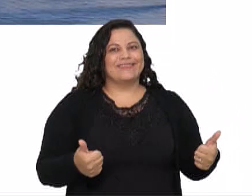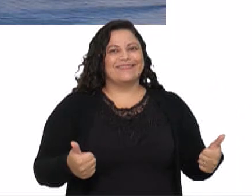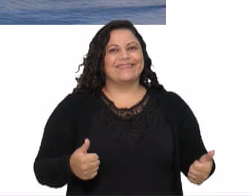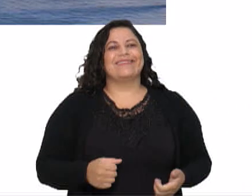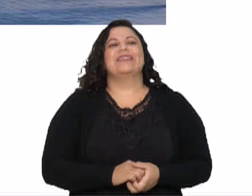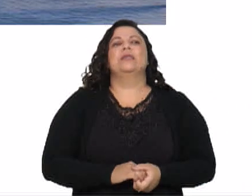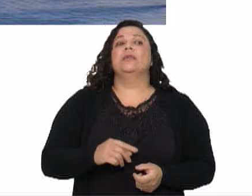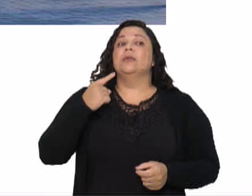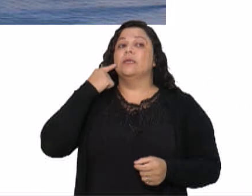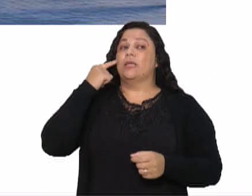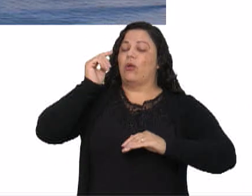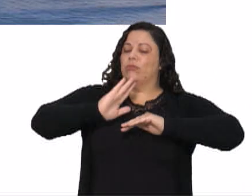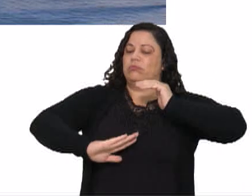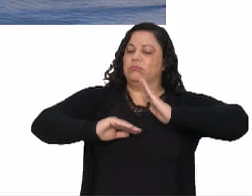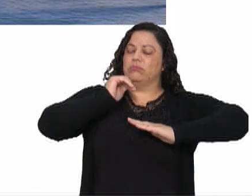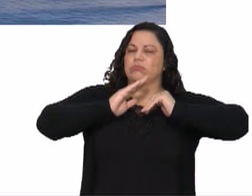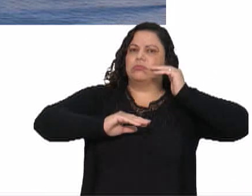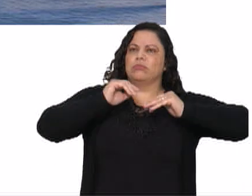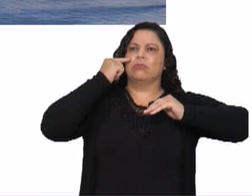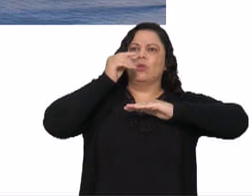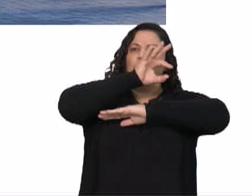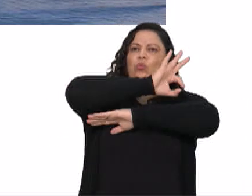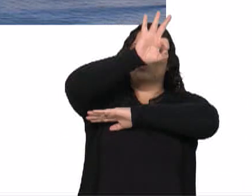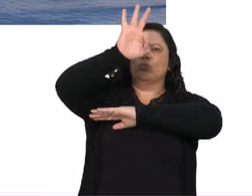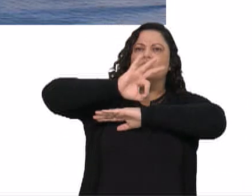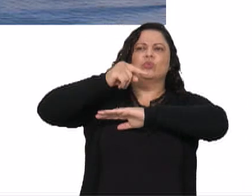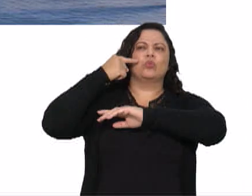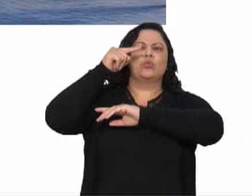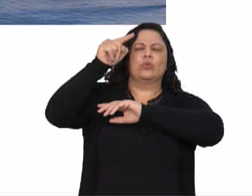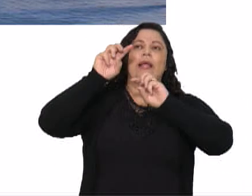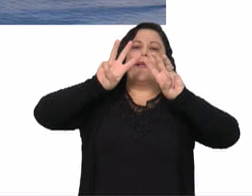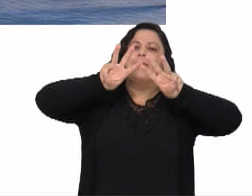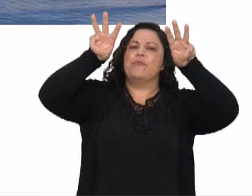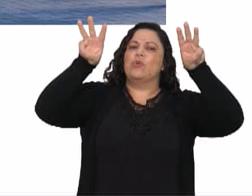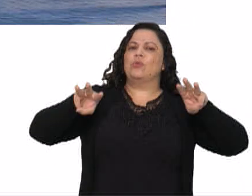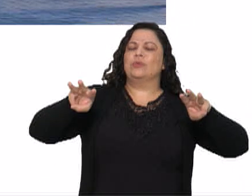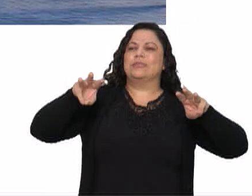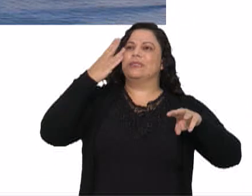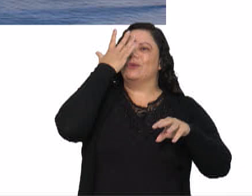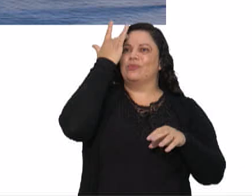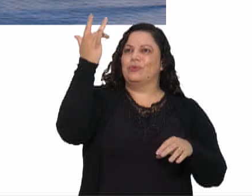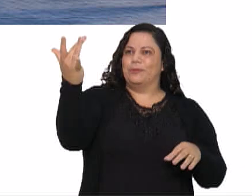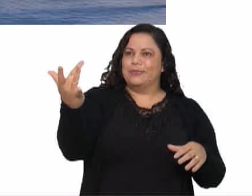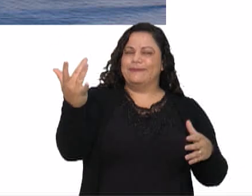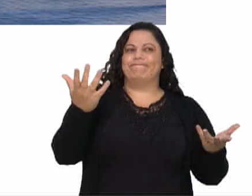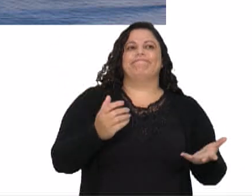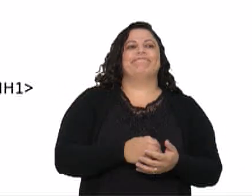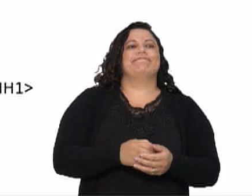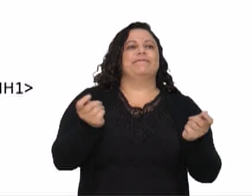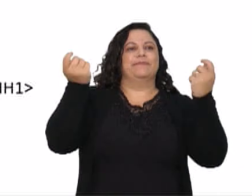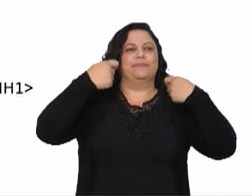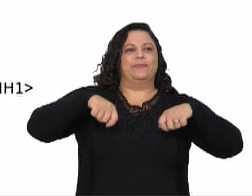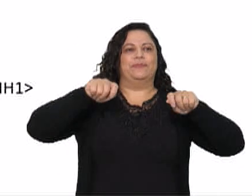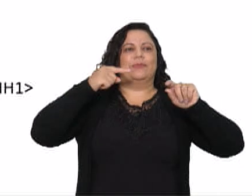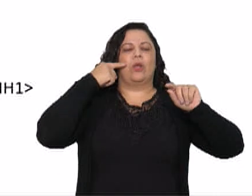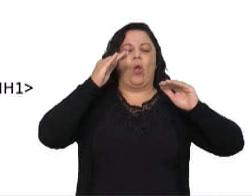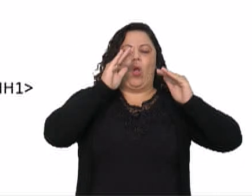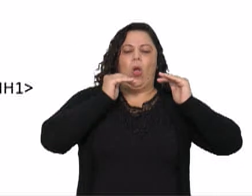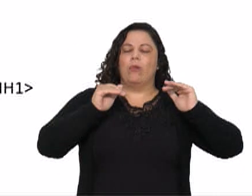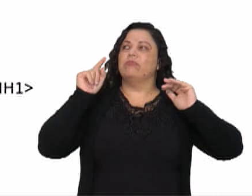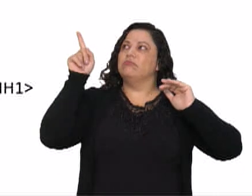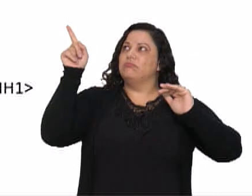esta construção que está aqui, ó, pessoal, se chama o Museu do Amanhã, ok? Aqui embaixo, ó. Olha